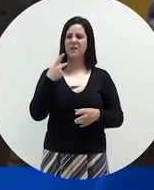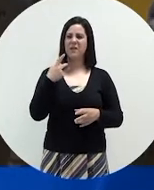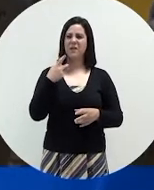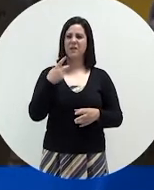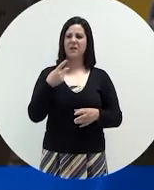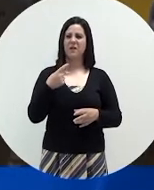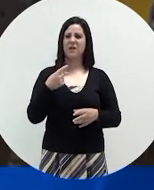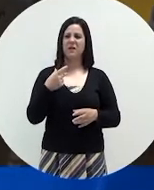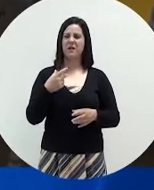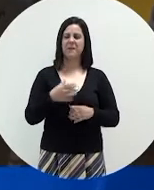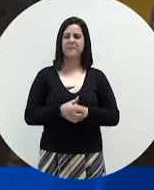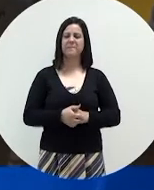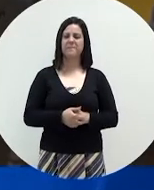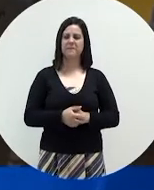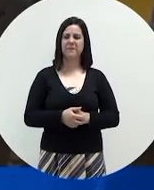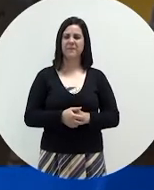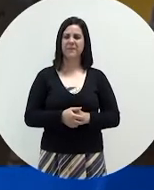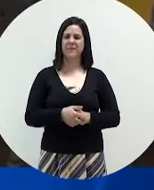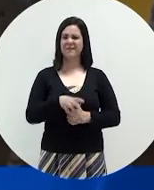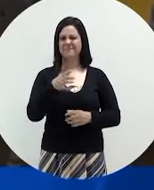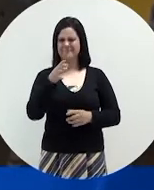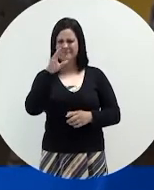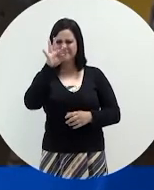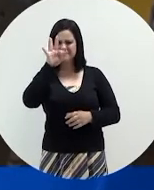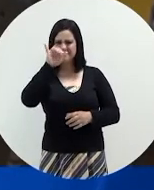Não tem lógica.